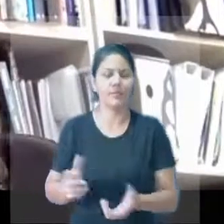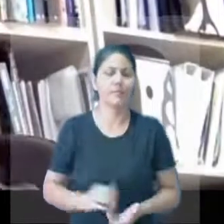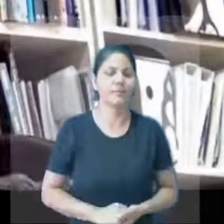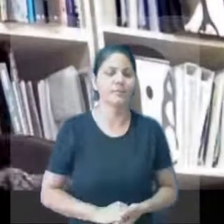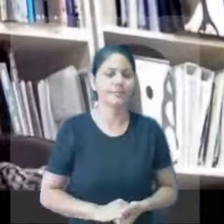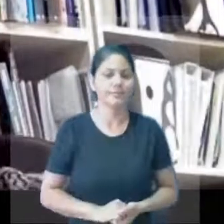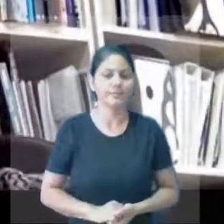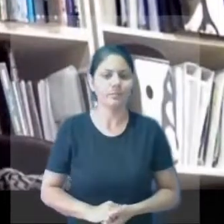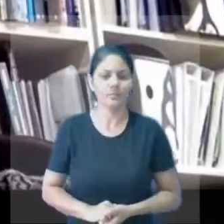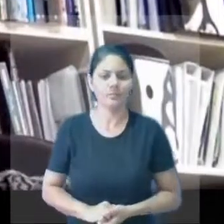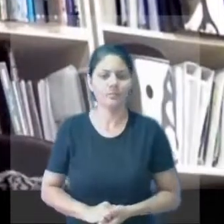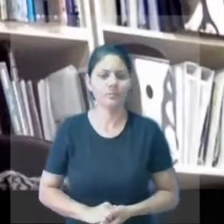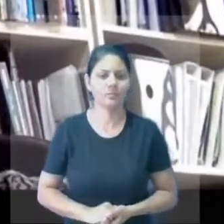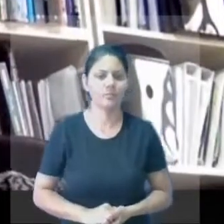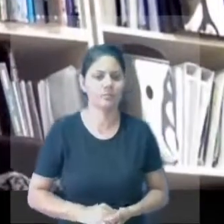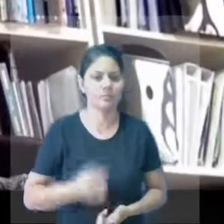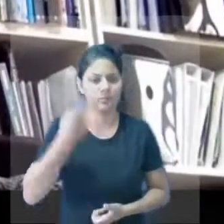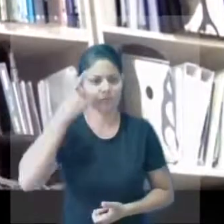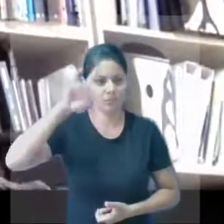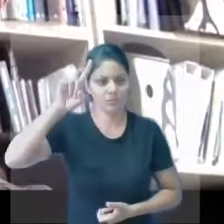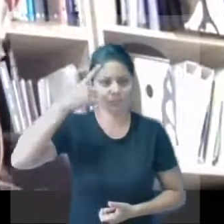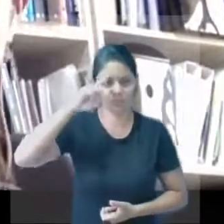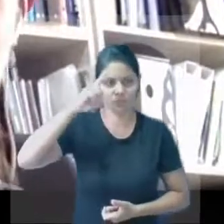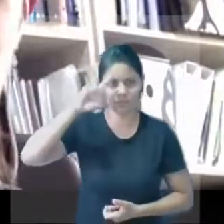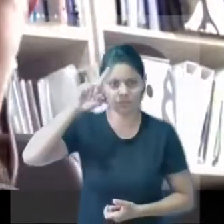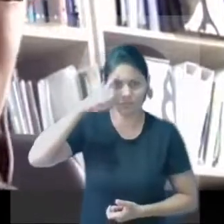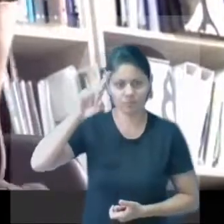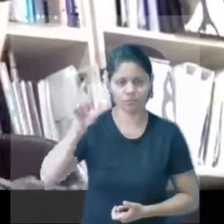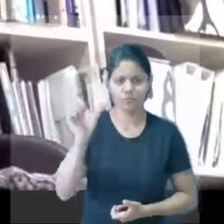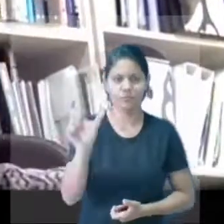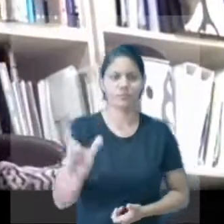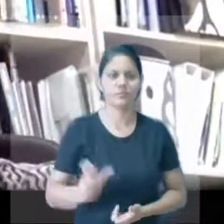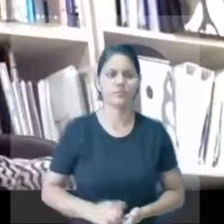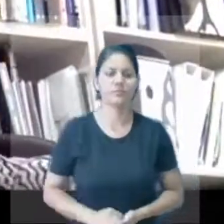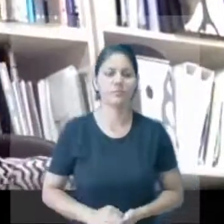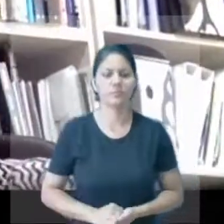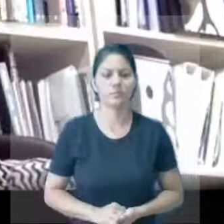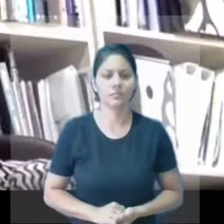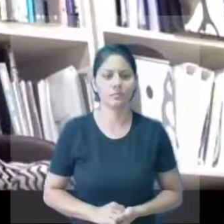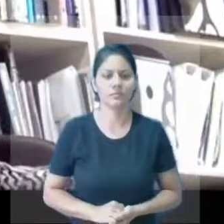ensino, o senhor Amarildo Pinheiro Magalhães.